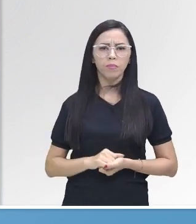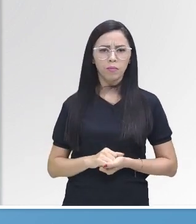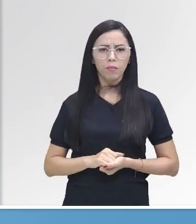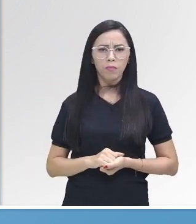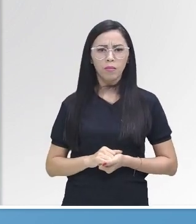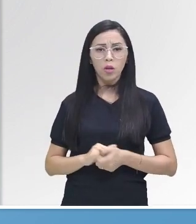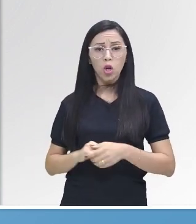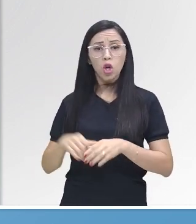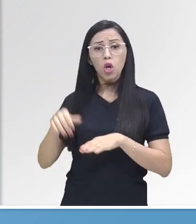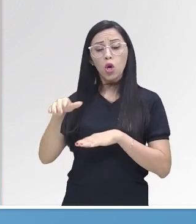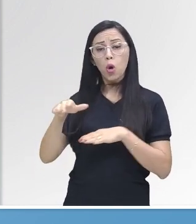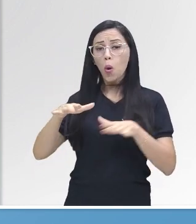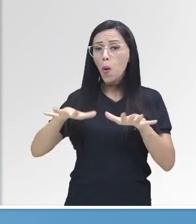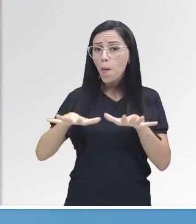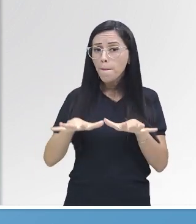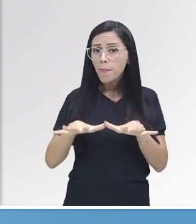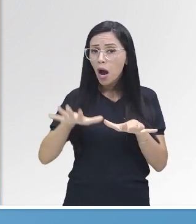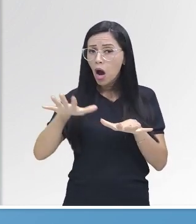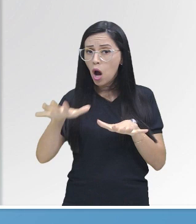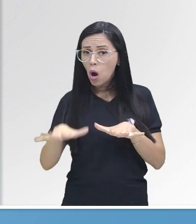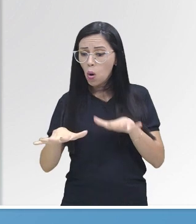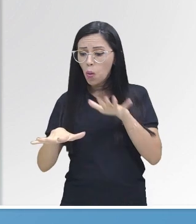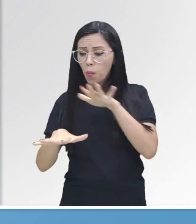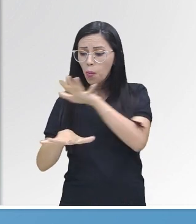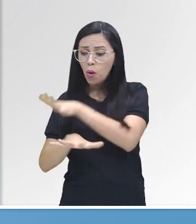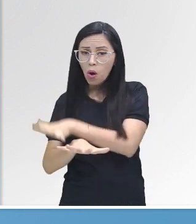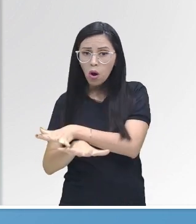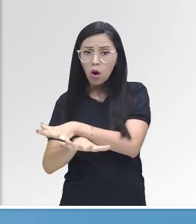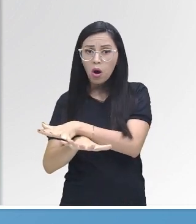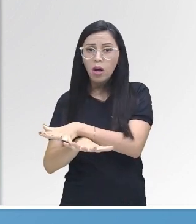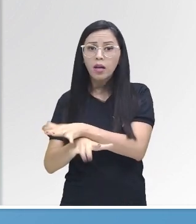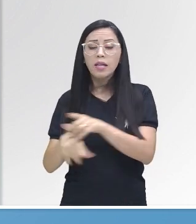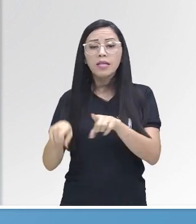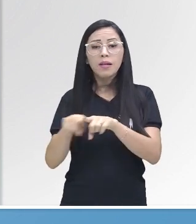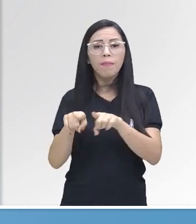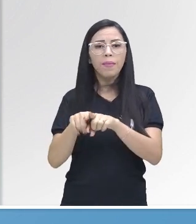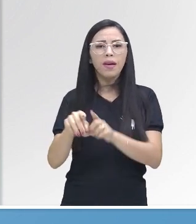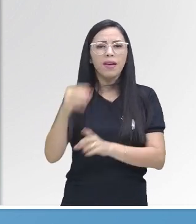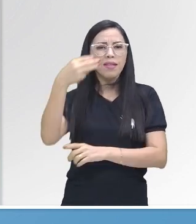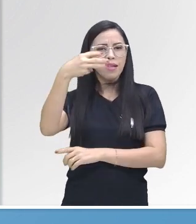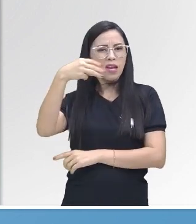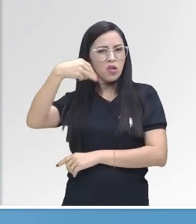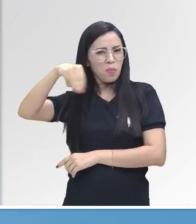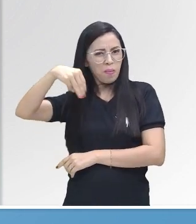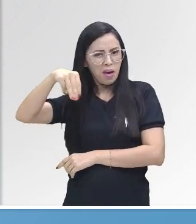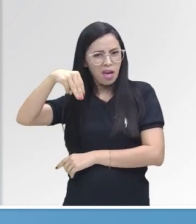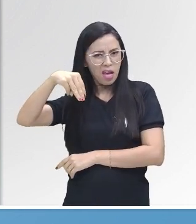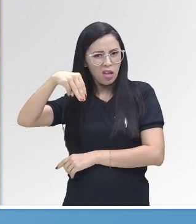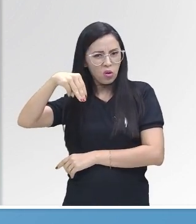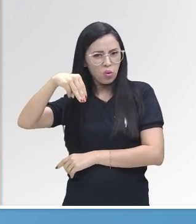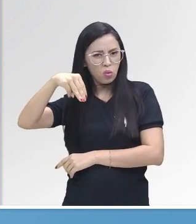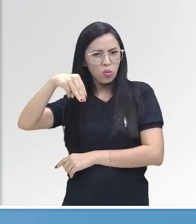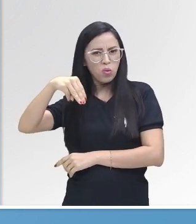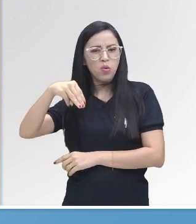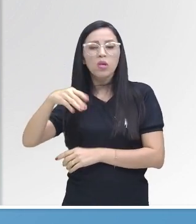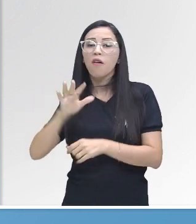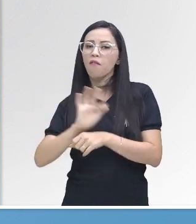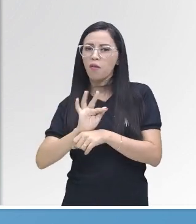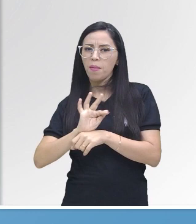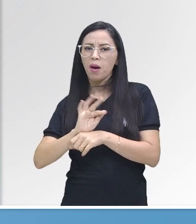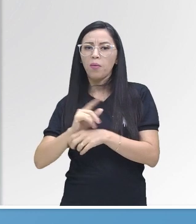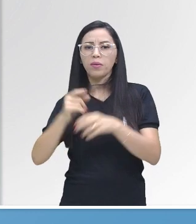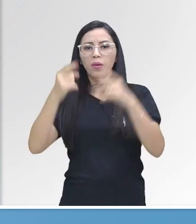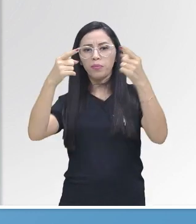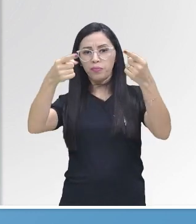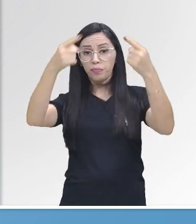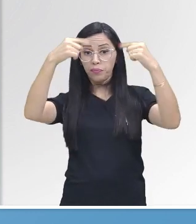palmos? Não padronizadas. Metros, 3 metros, é padronizada. Então, vamos aqui para